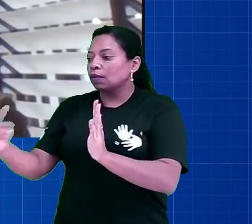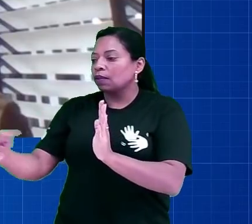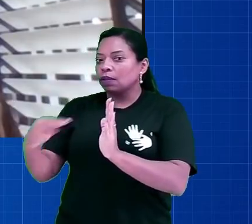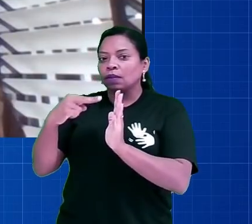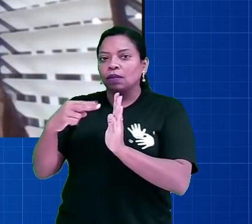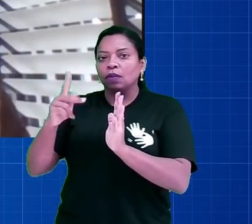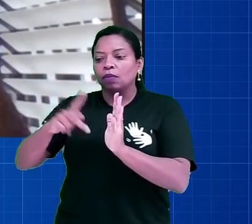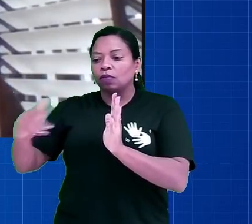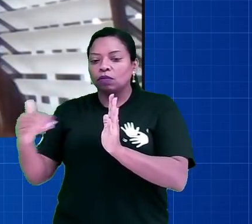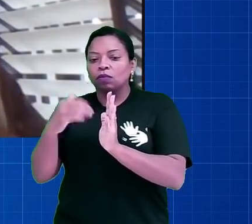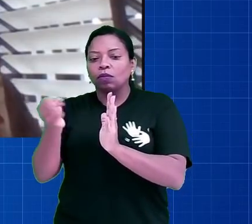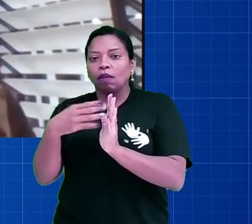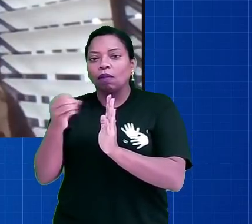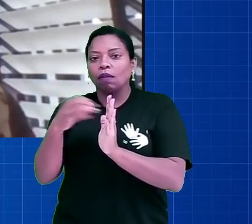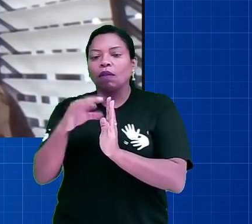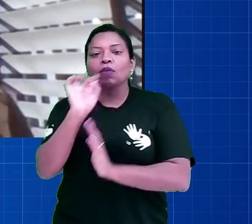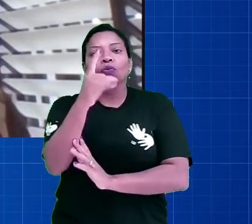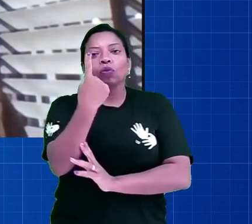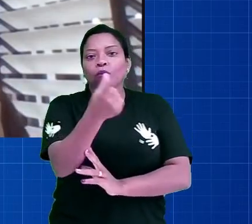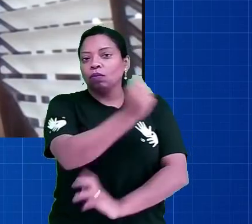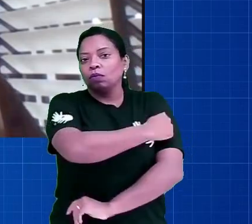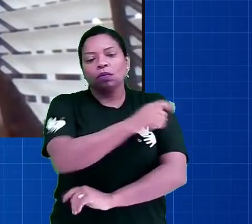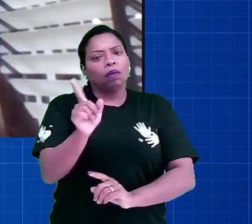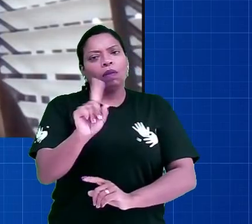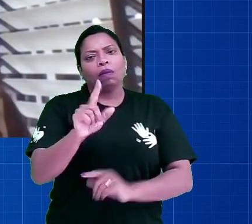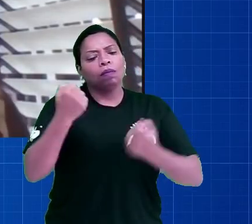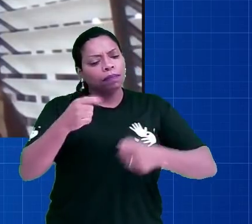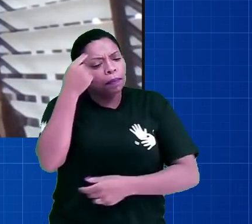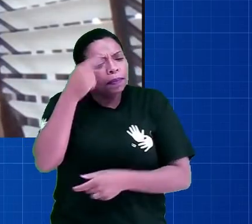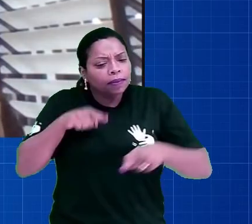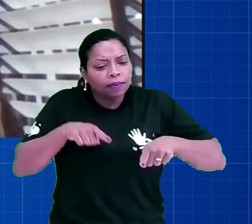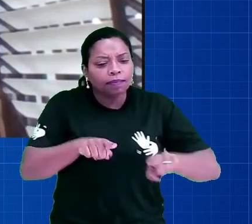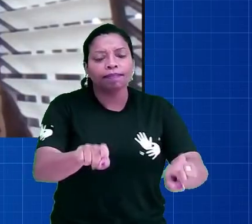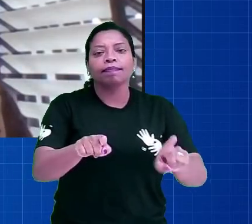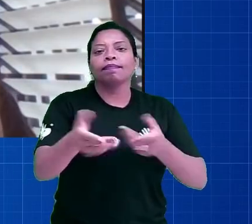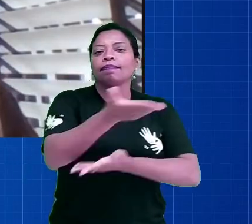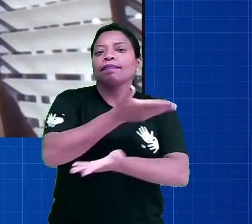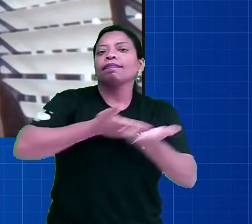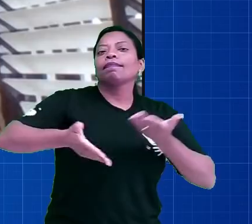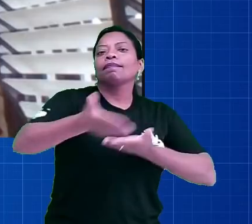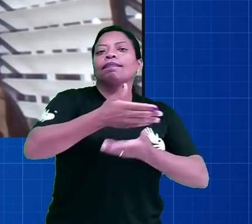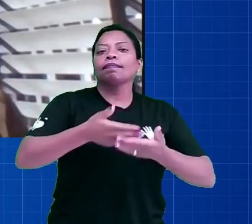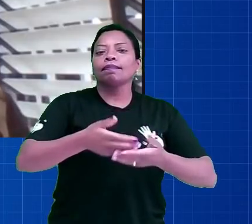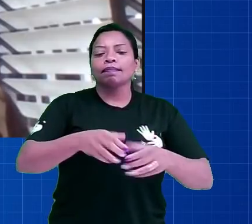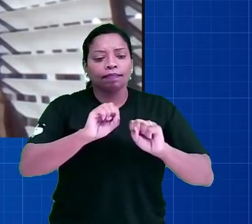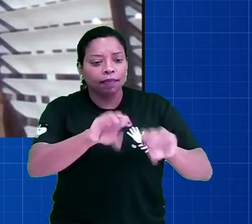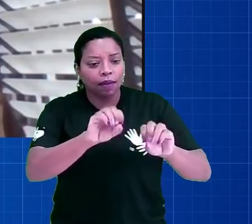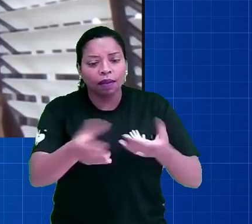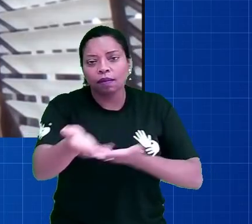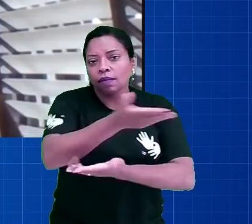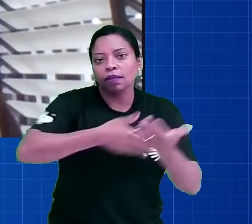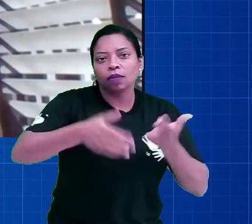do estagiário. Então, pensar em coensino, pensar em ensino colaborativo, é pensar também